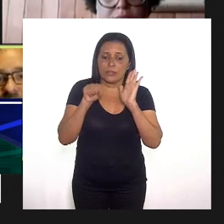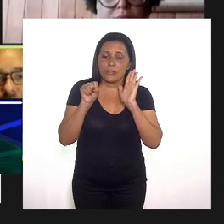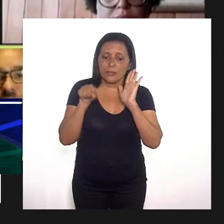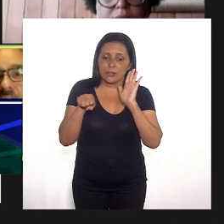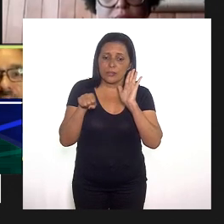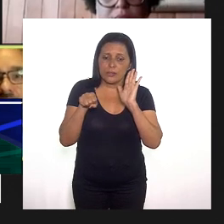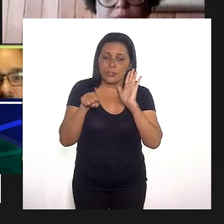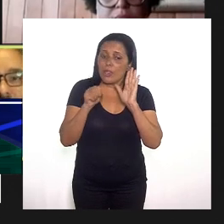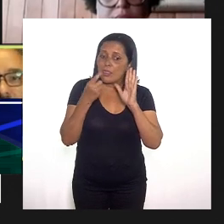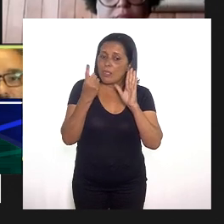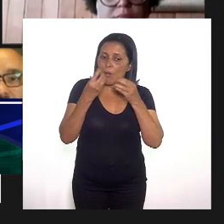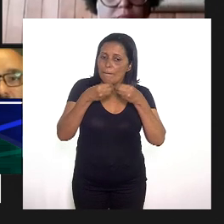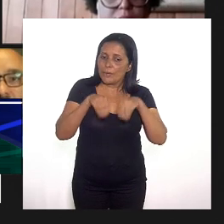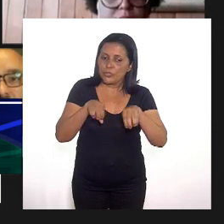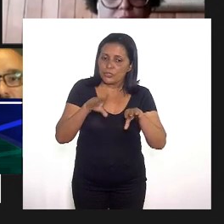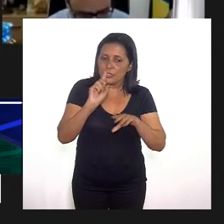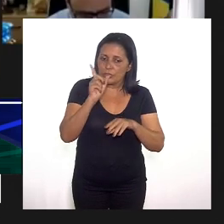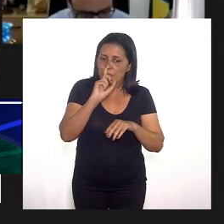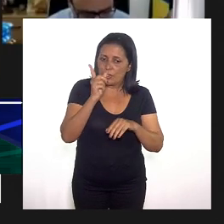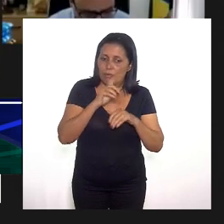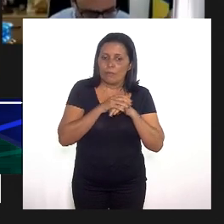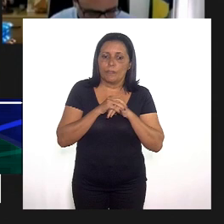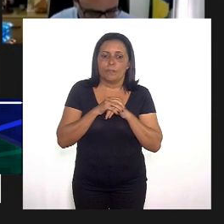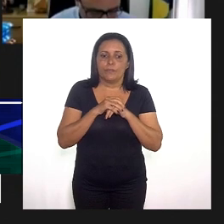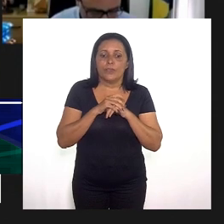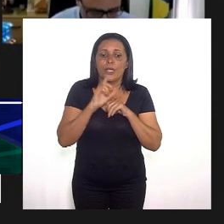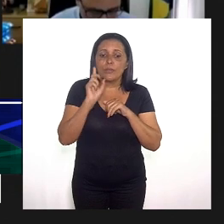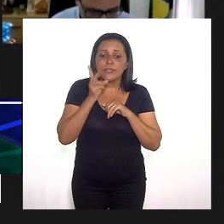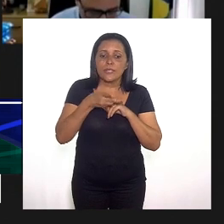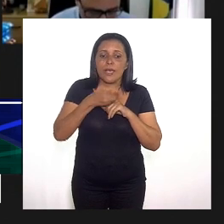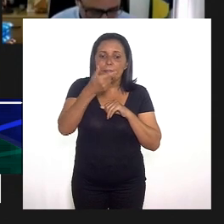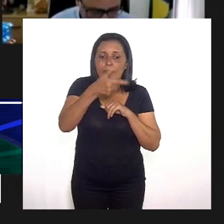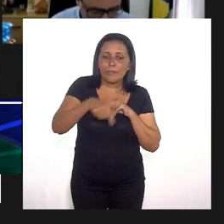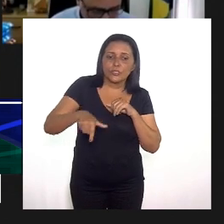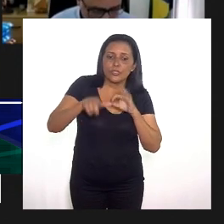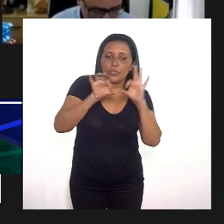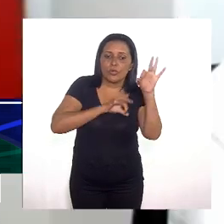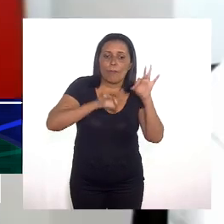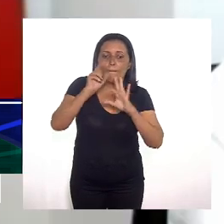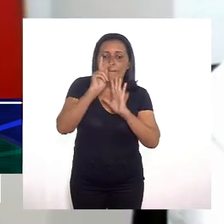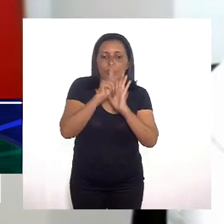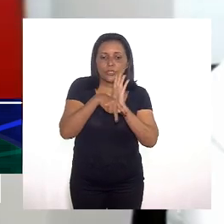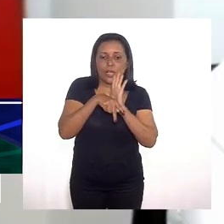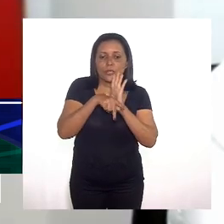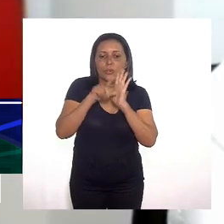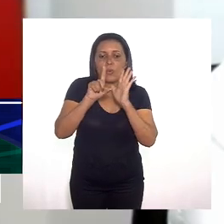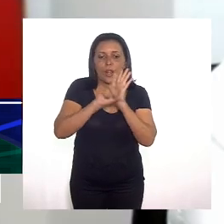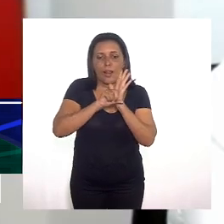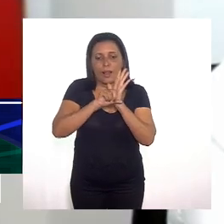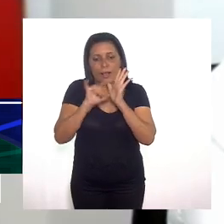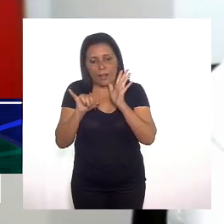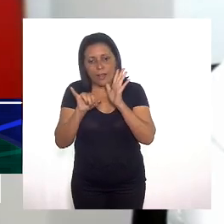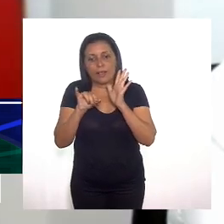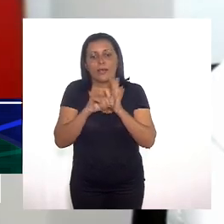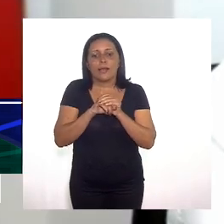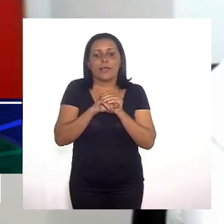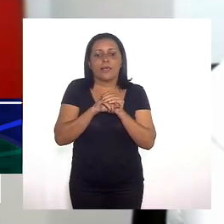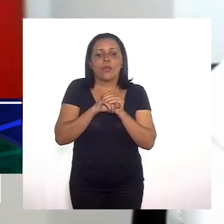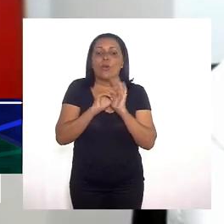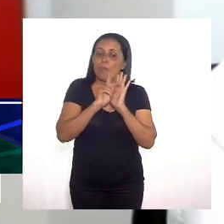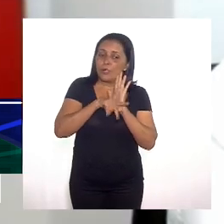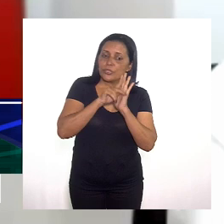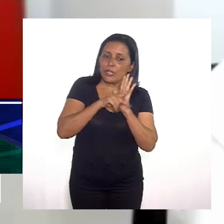não fazer prejudicar. Eu tenho remetido sempre quando tem um projeto que já há uma lei ou é um projeto